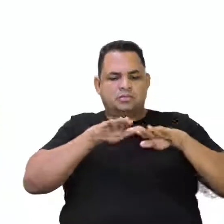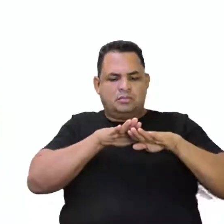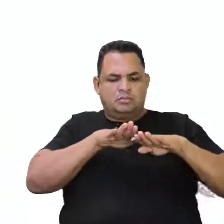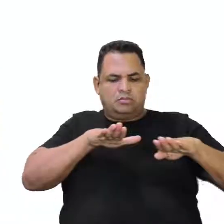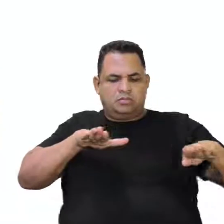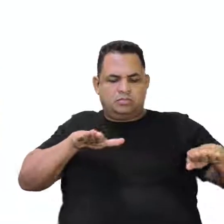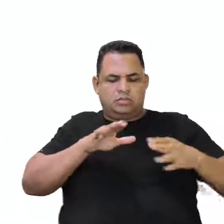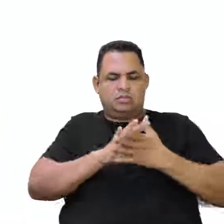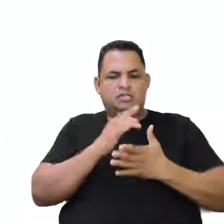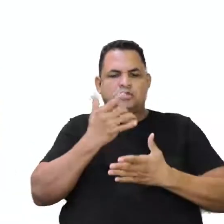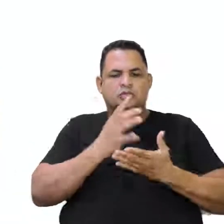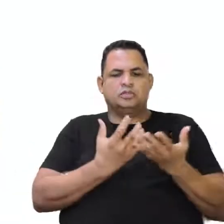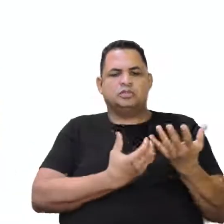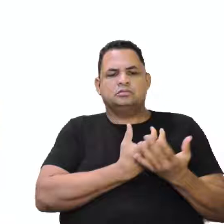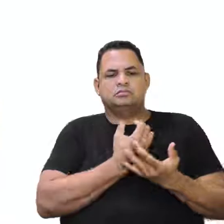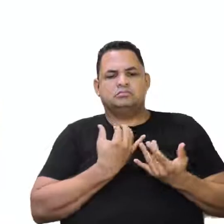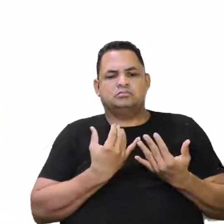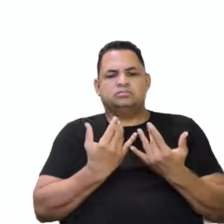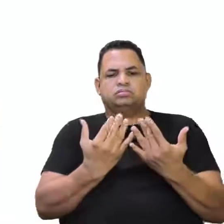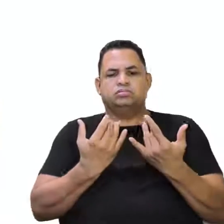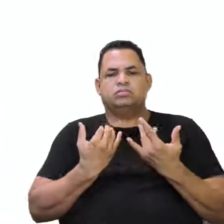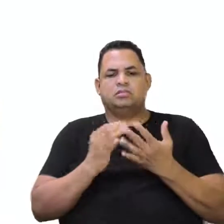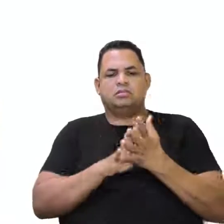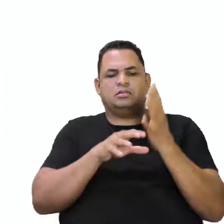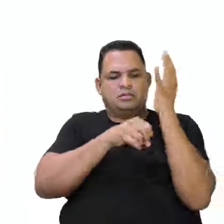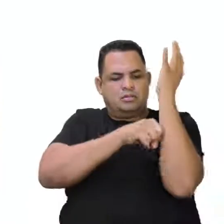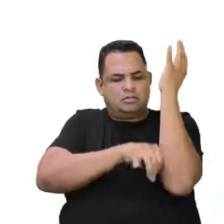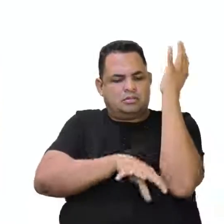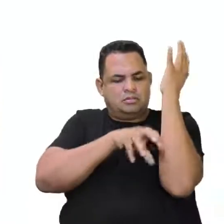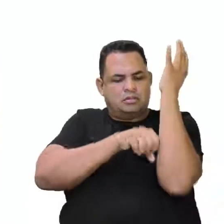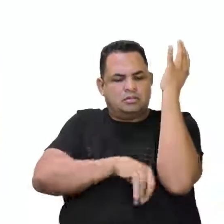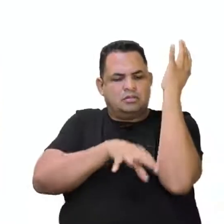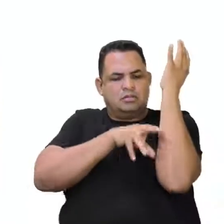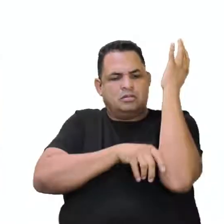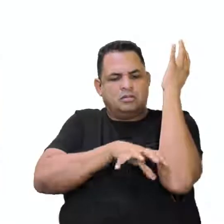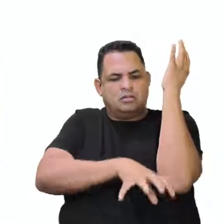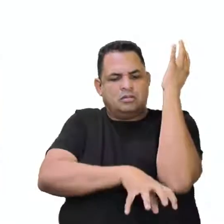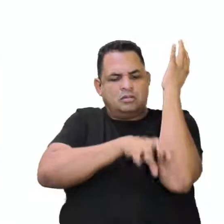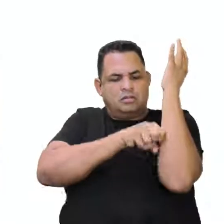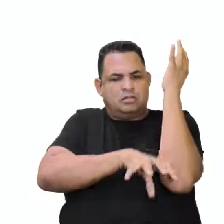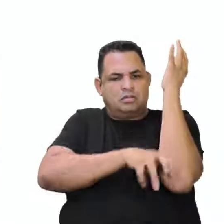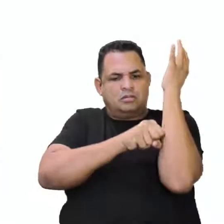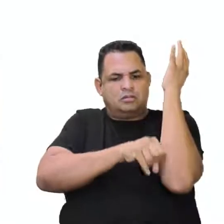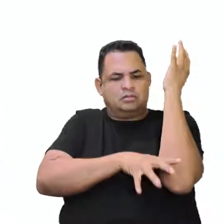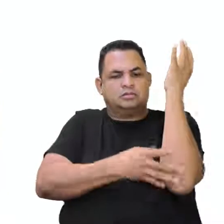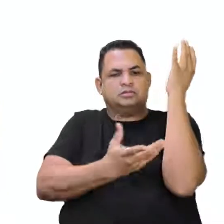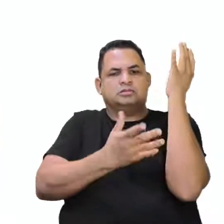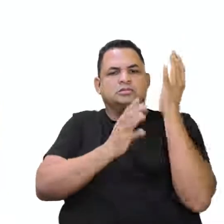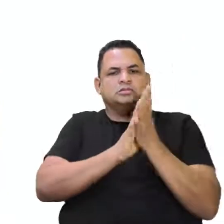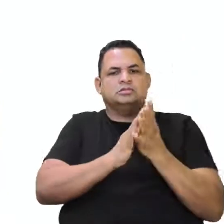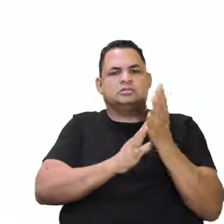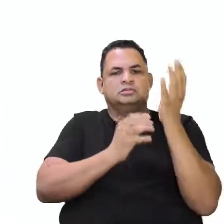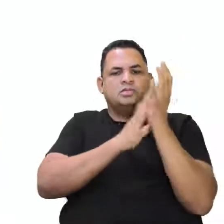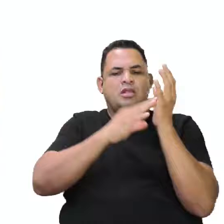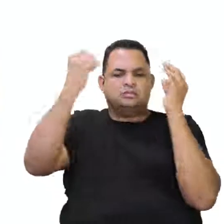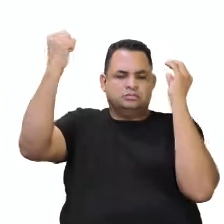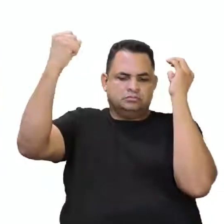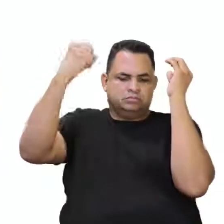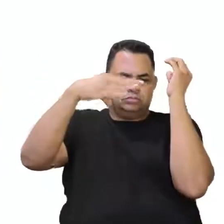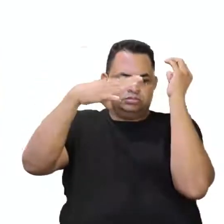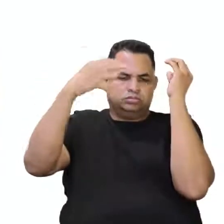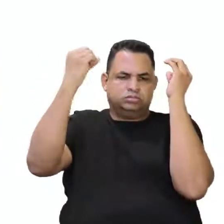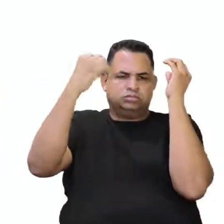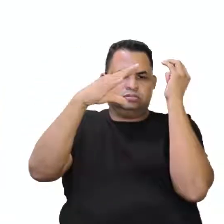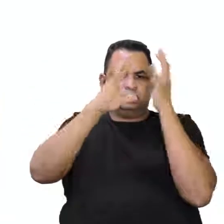tem a cobertura vegetal, as raízes dessas plantas para fixar esse solo, a radiação